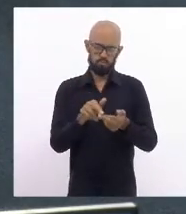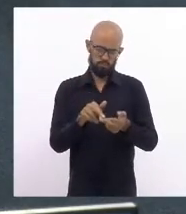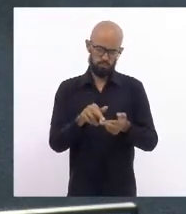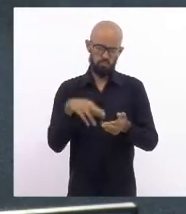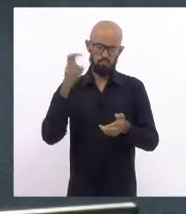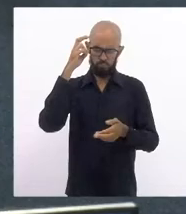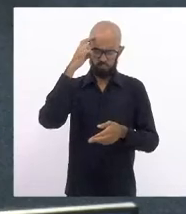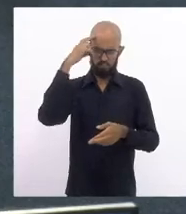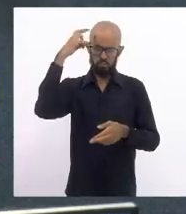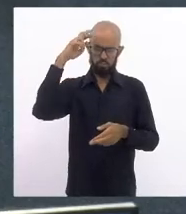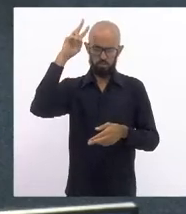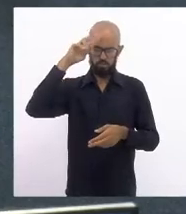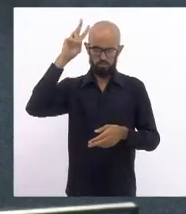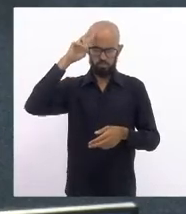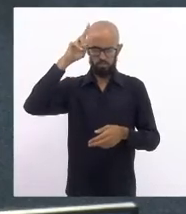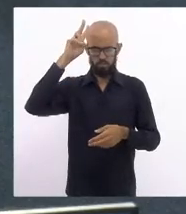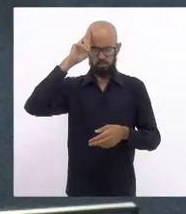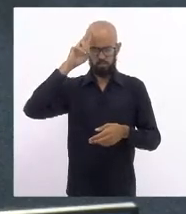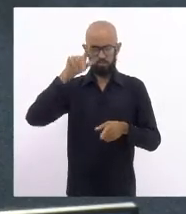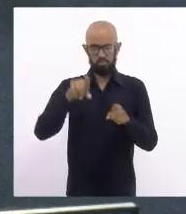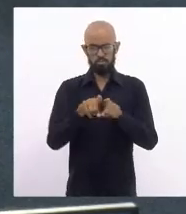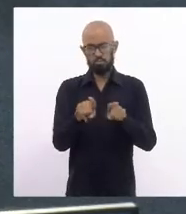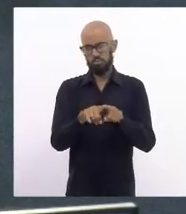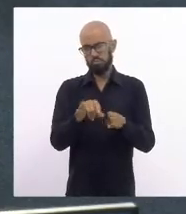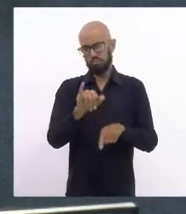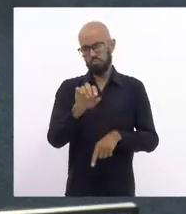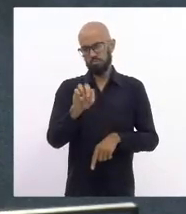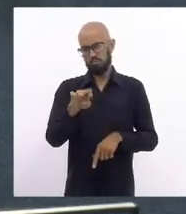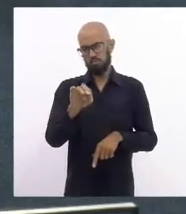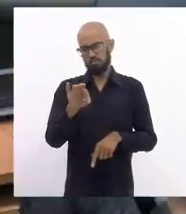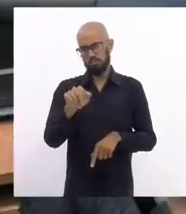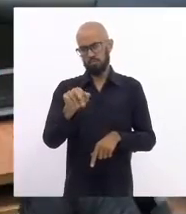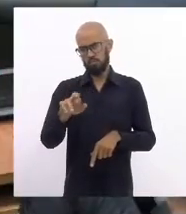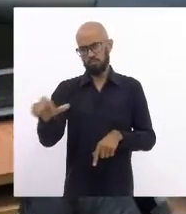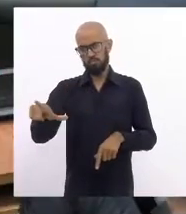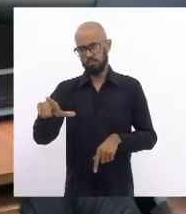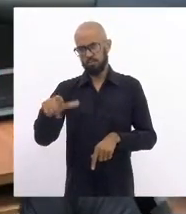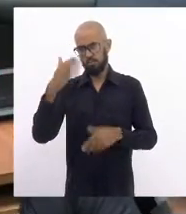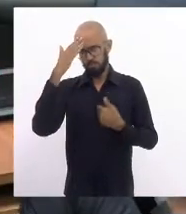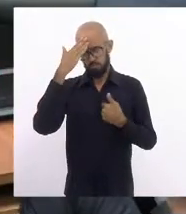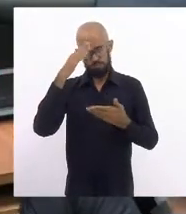culturais, históricas e imateriais. Obrigada, senhor presidente.